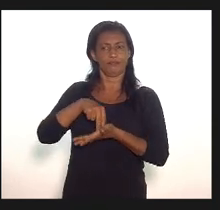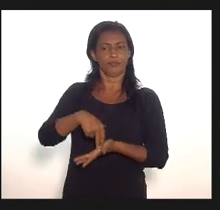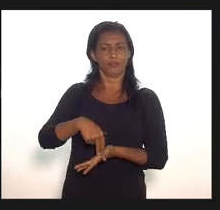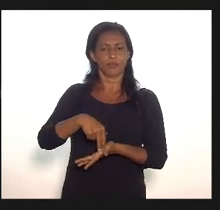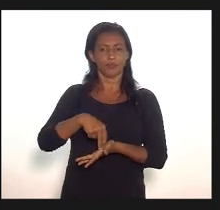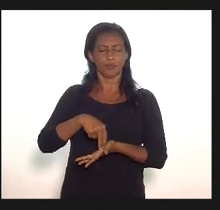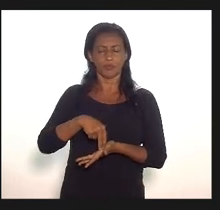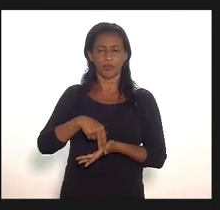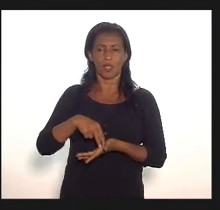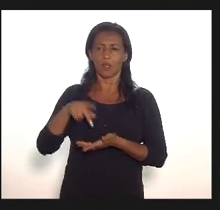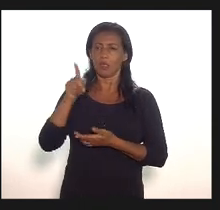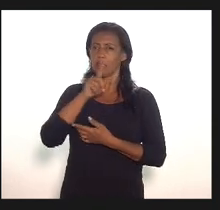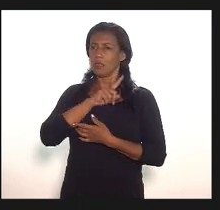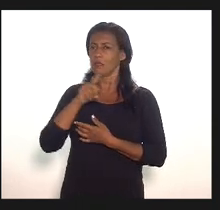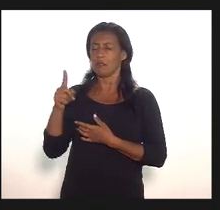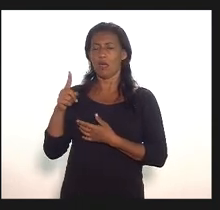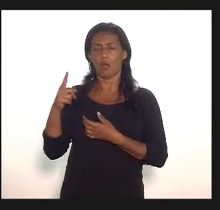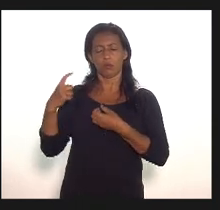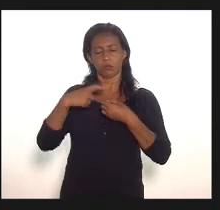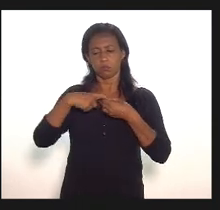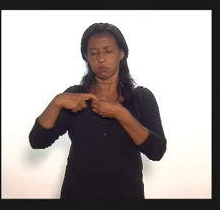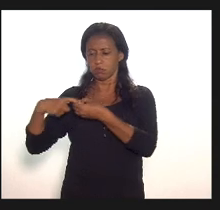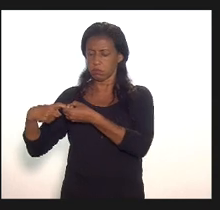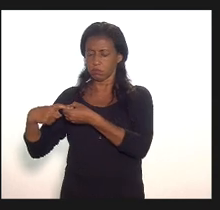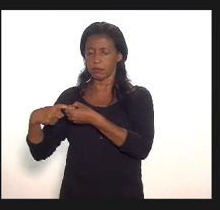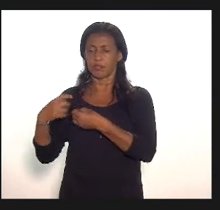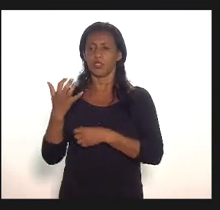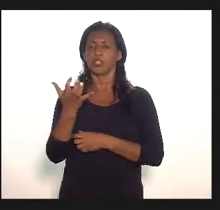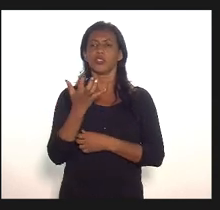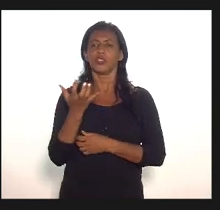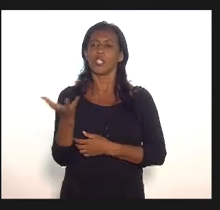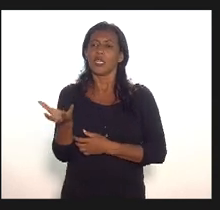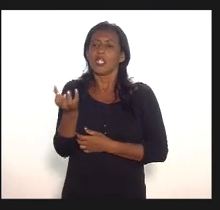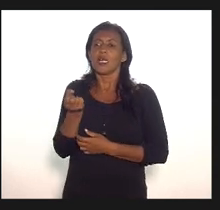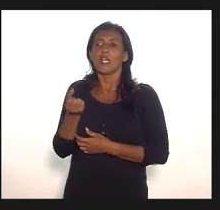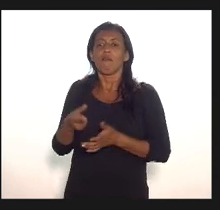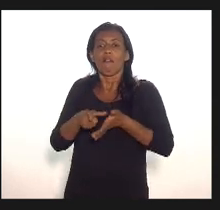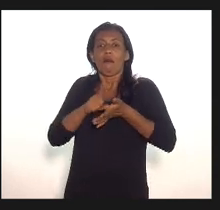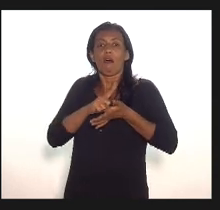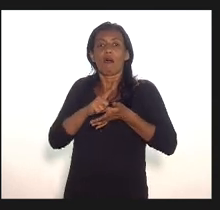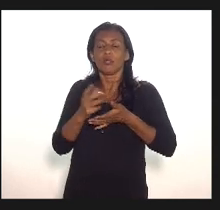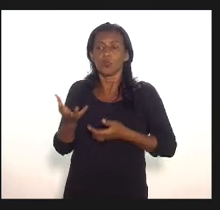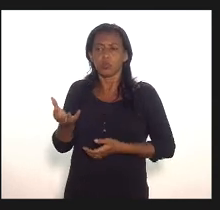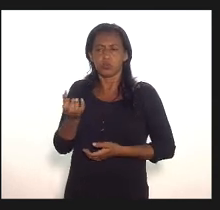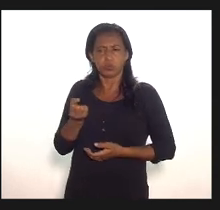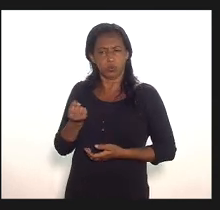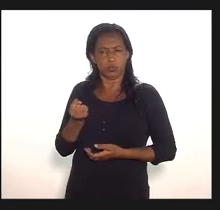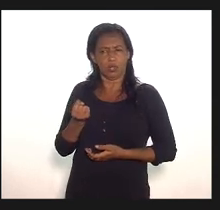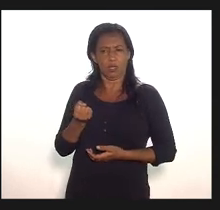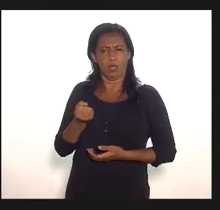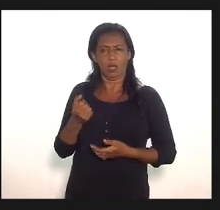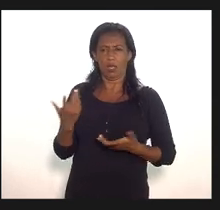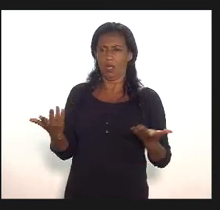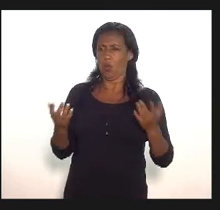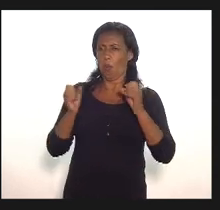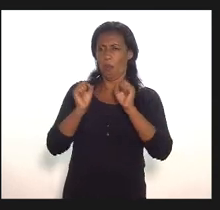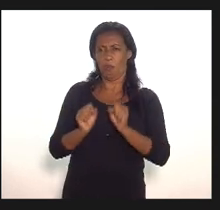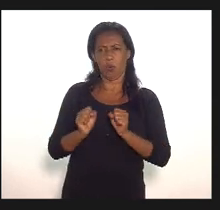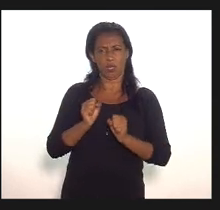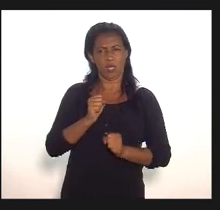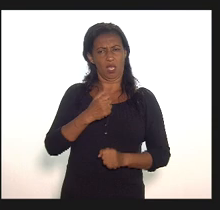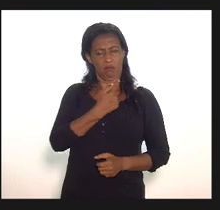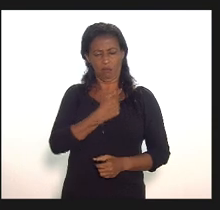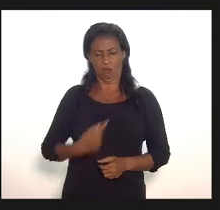de não se credenciar, de querer receber antecipadamente, coisa que o poder público não pode fazer